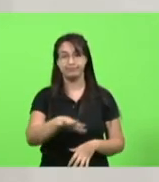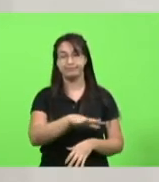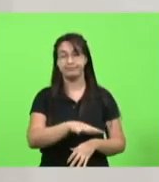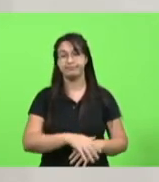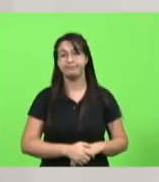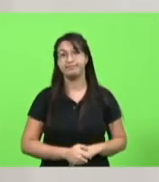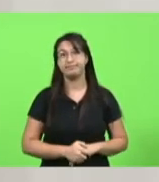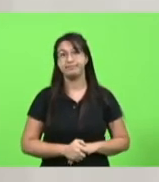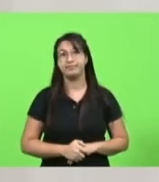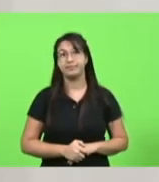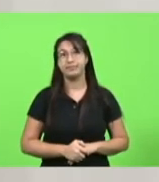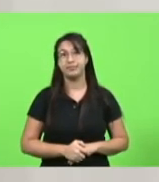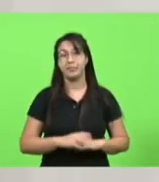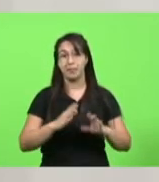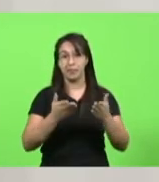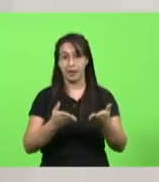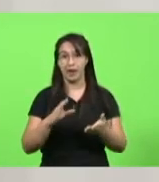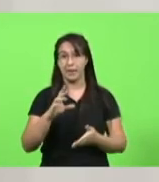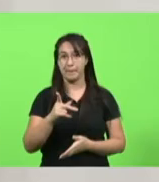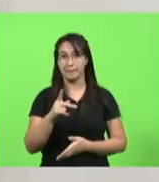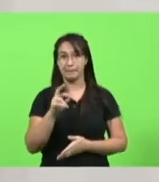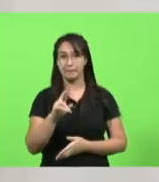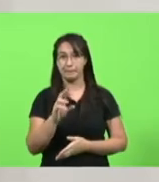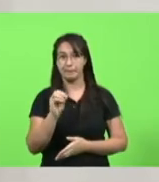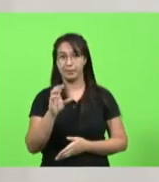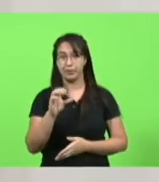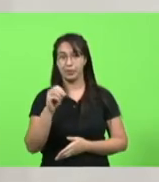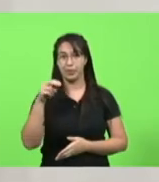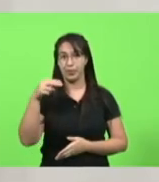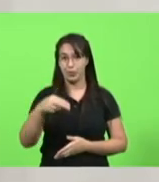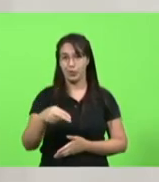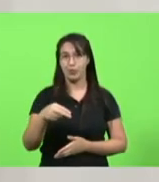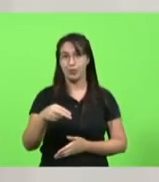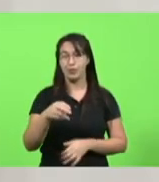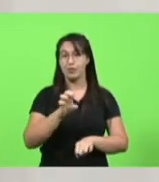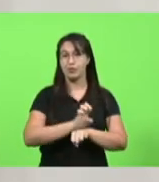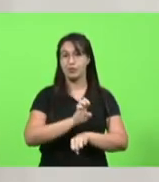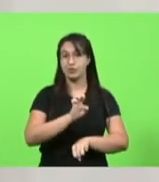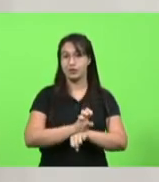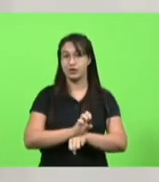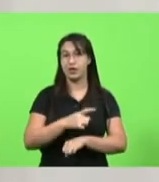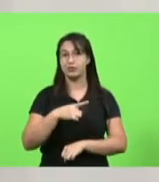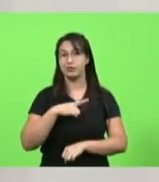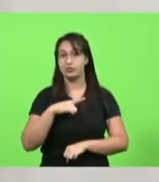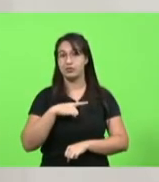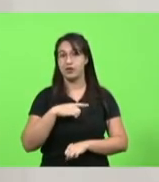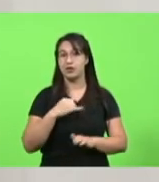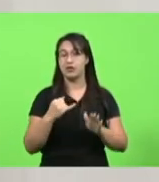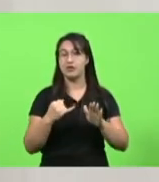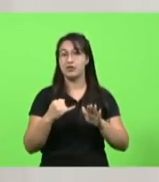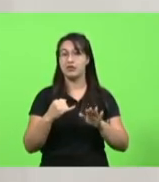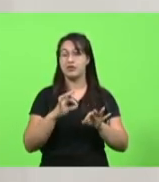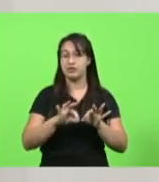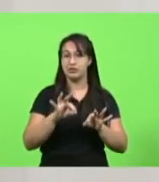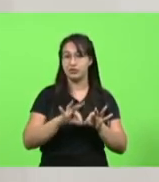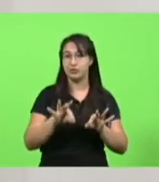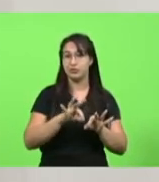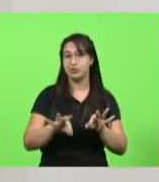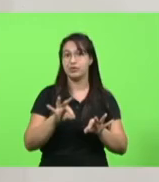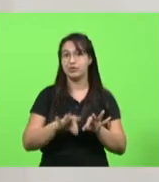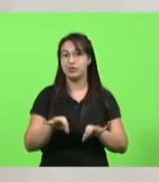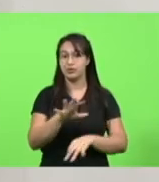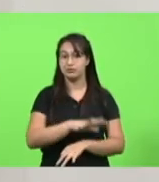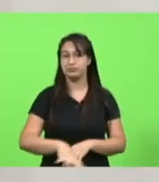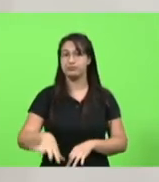Através dos PROCONs, o Estado efetiva esta proteção de cunho constitucional em seu âmbito